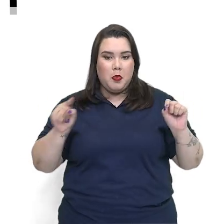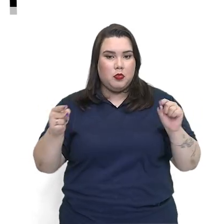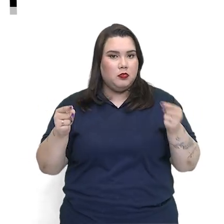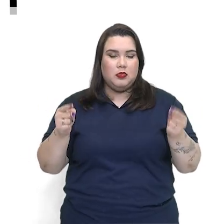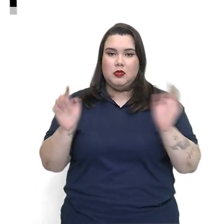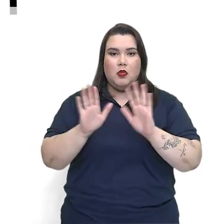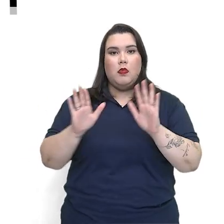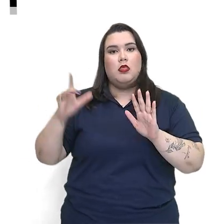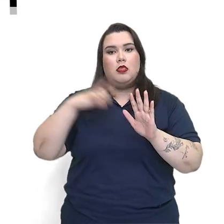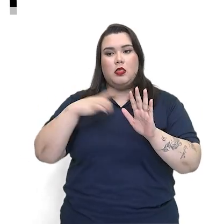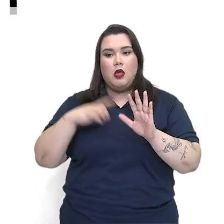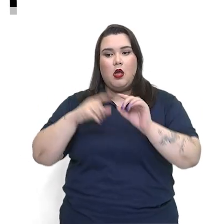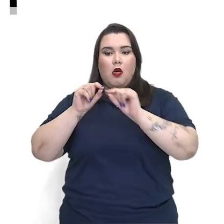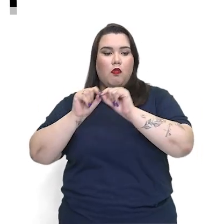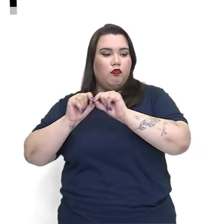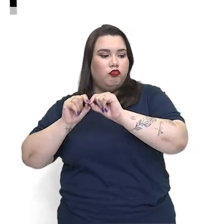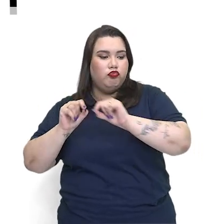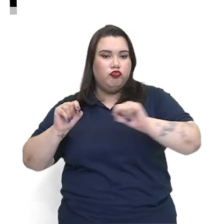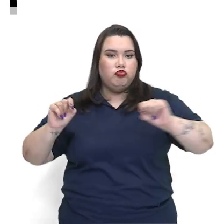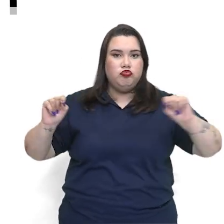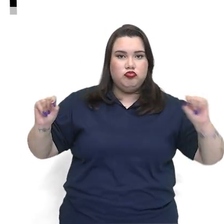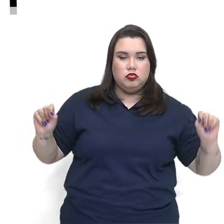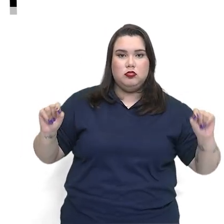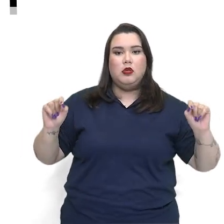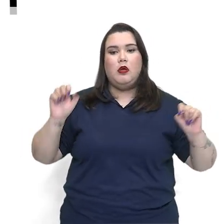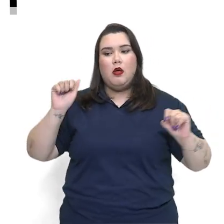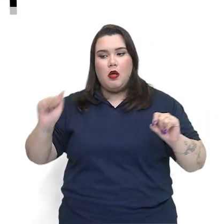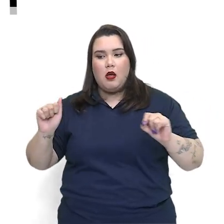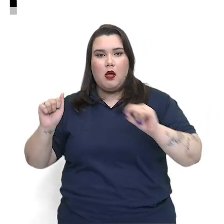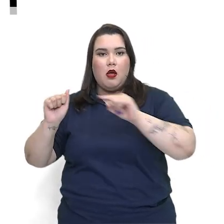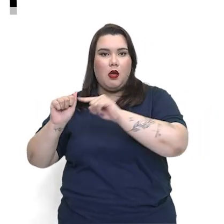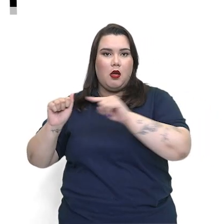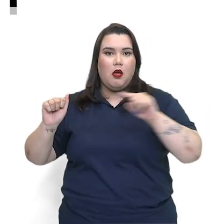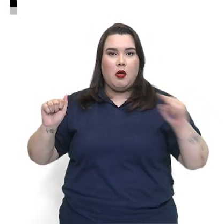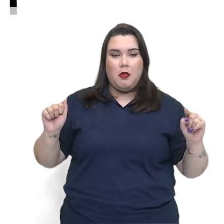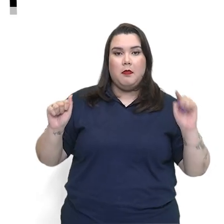reta, que seria considerada como uma reta AB,